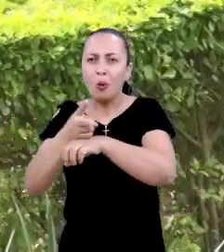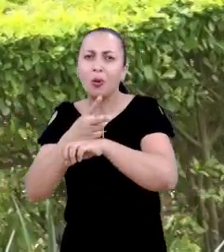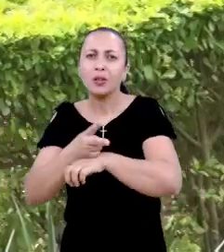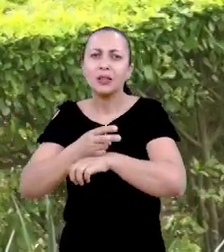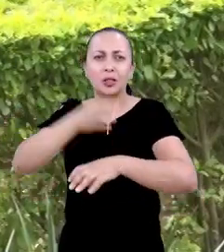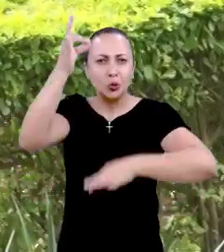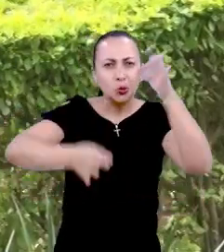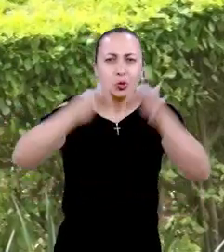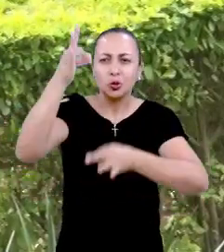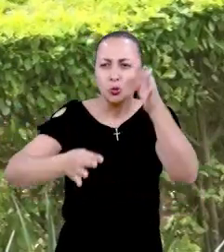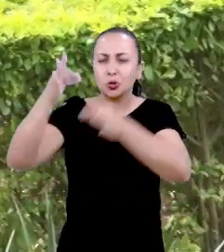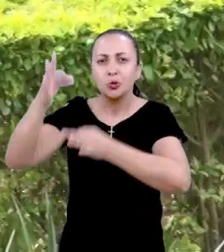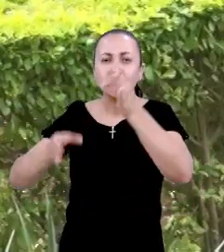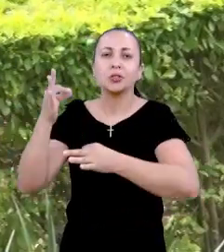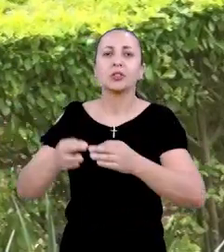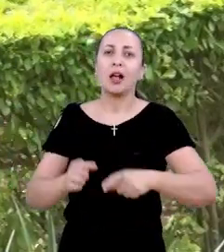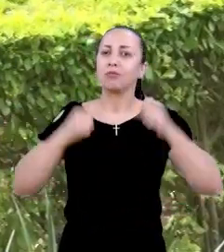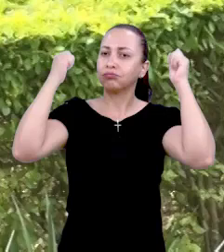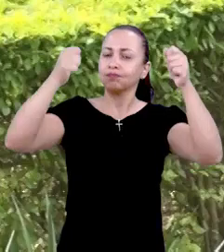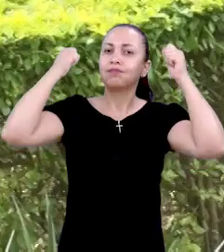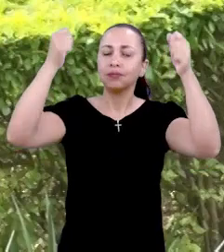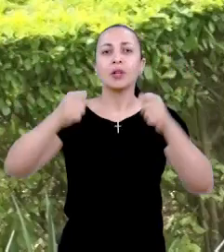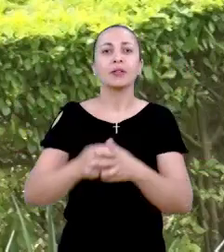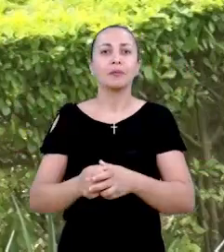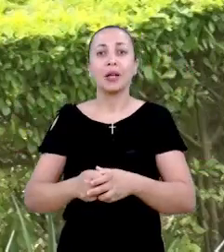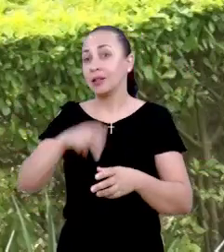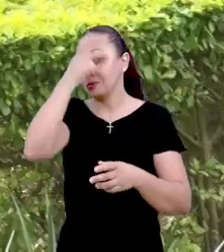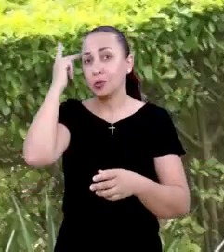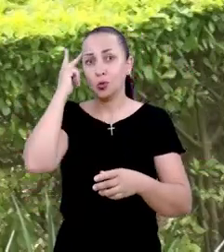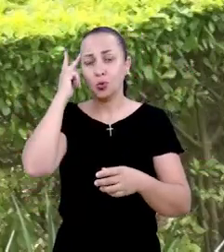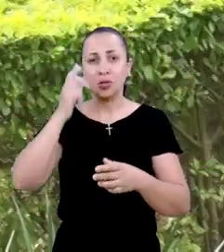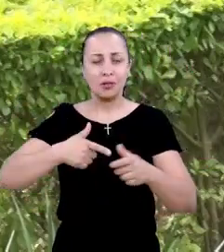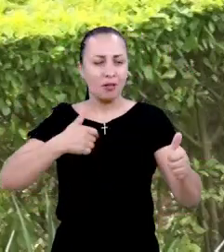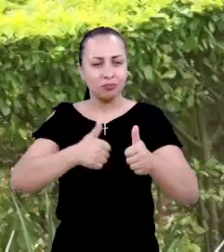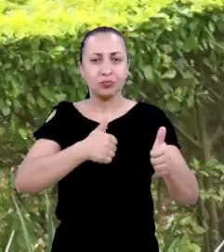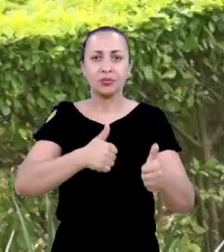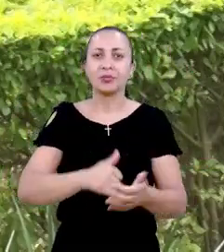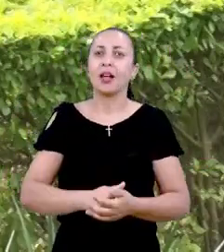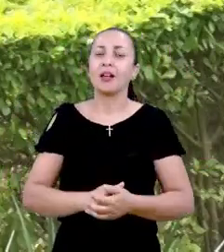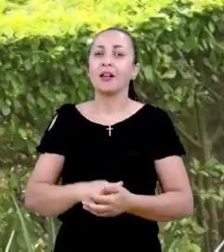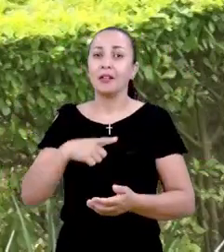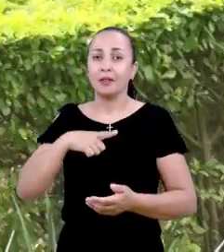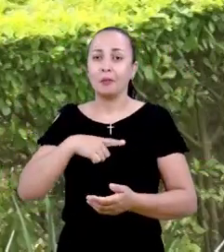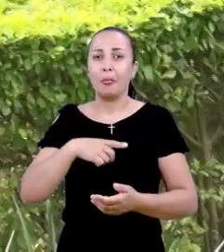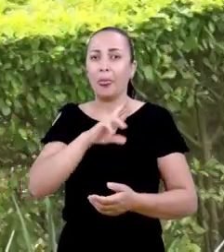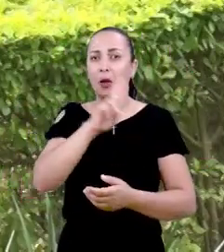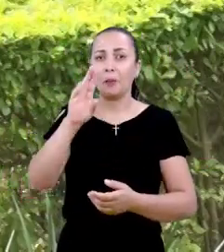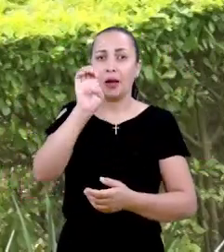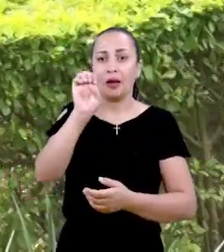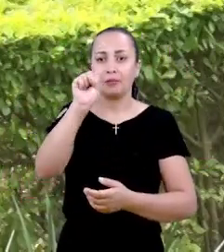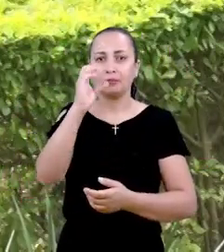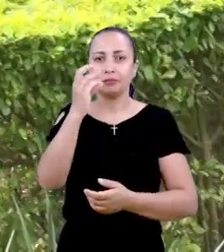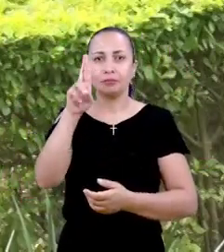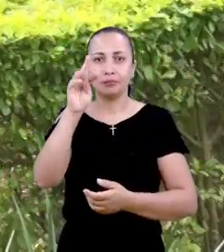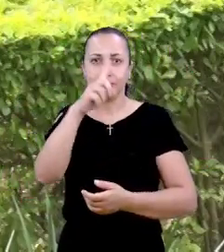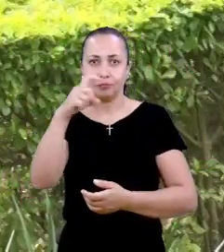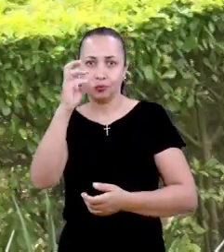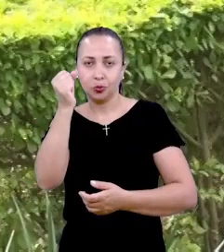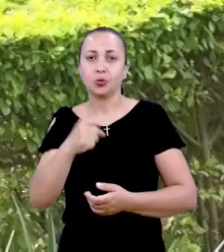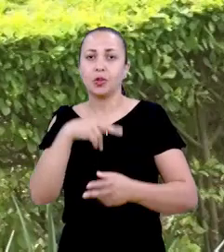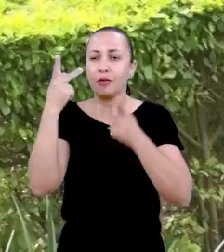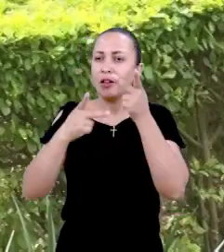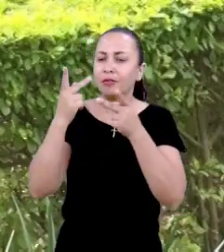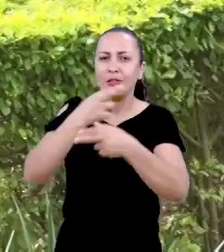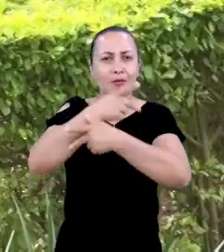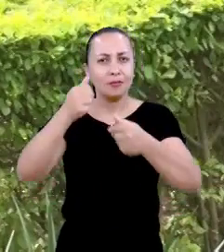muito forte na luta pela punição dos torturadores da ditadura e pela instauração da Comissão Nacional da Verdade. Então eu participei de